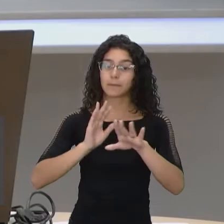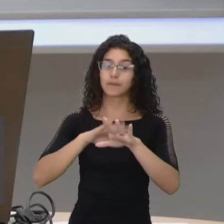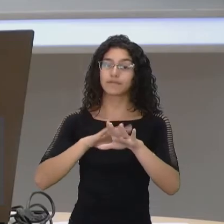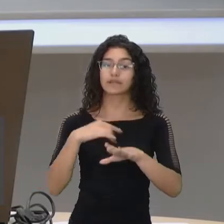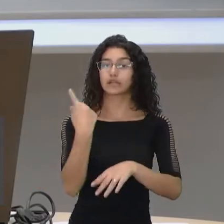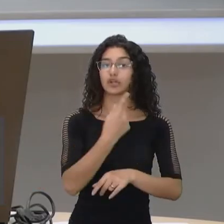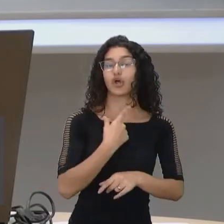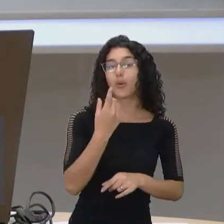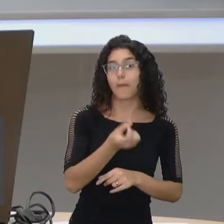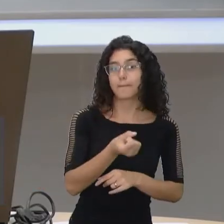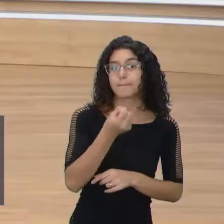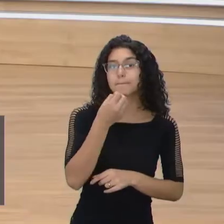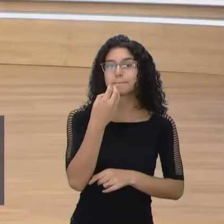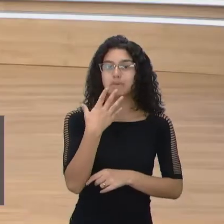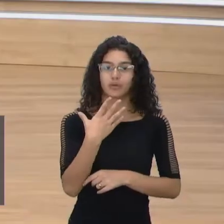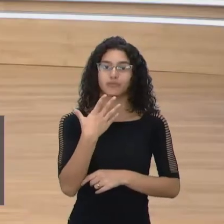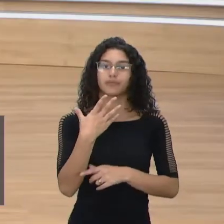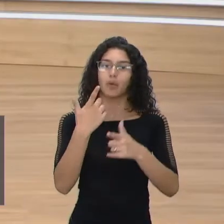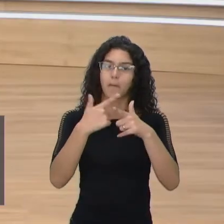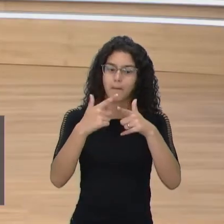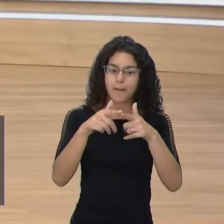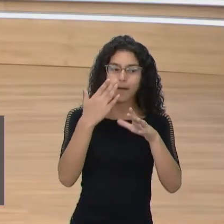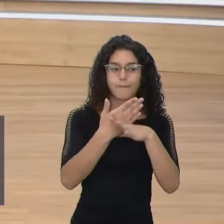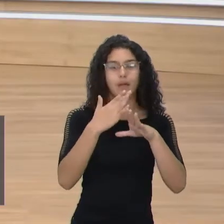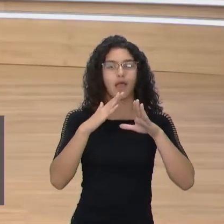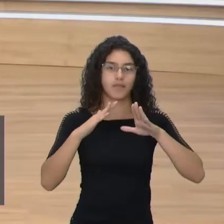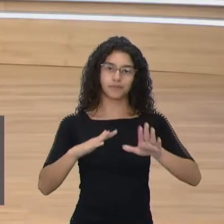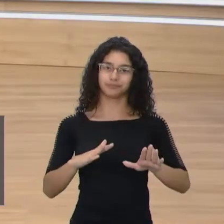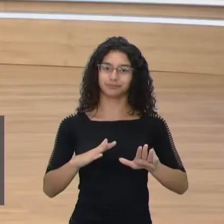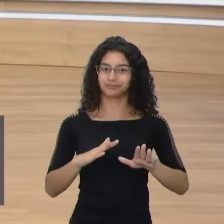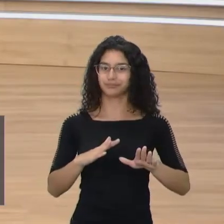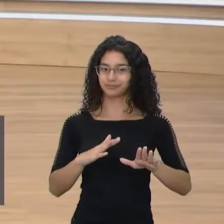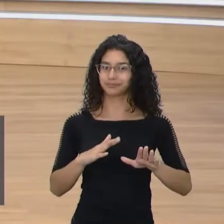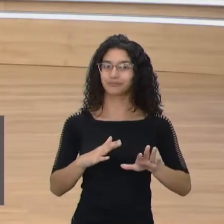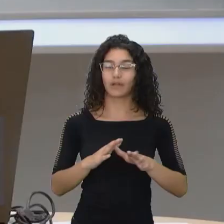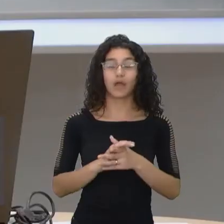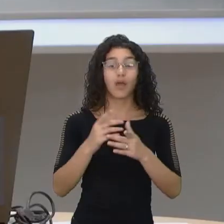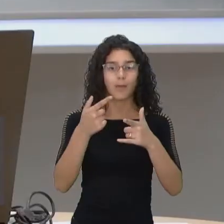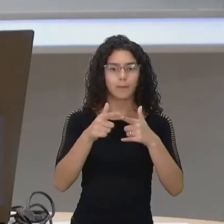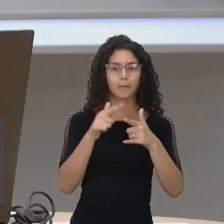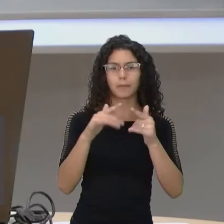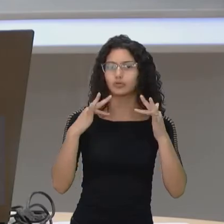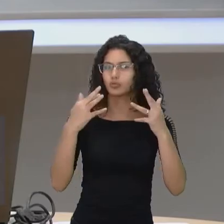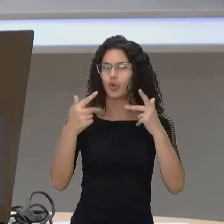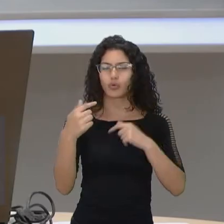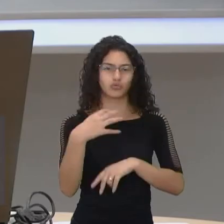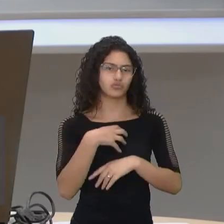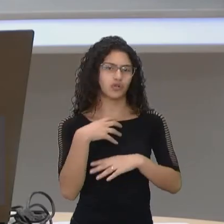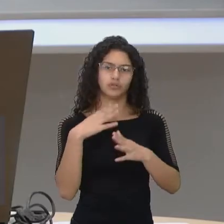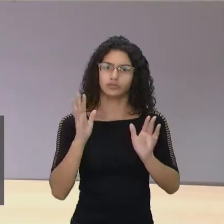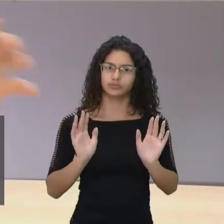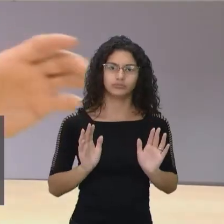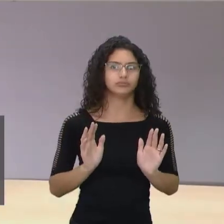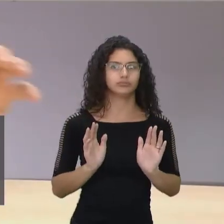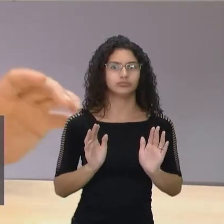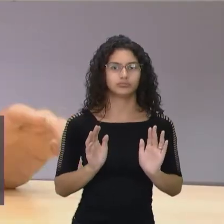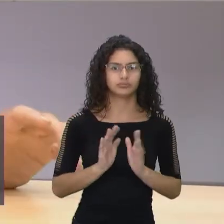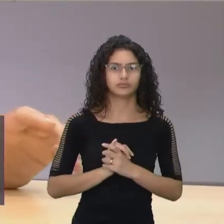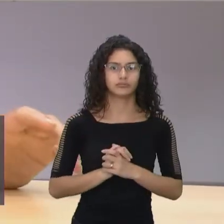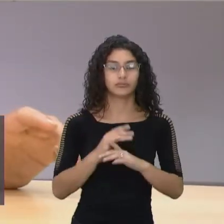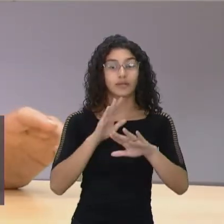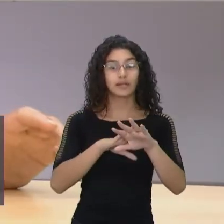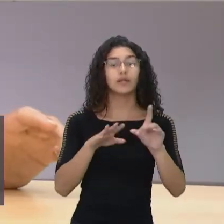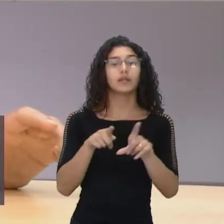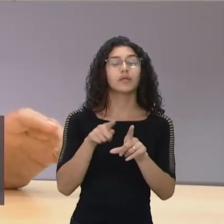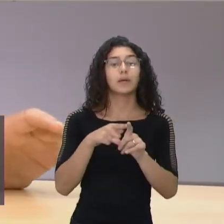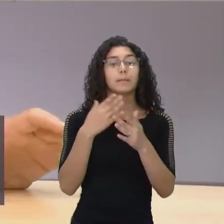tornarmos bons solucionadores de problemas. E problemas de todos os aspectos, né? E aí, estabelecendo o link com